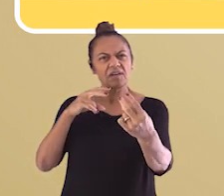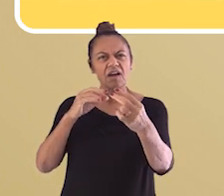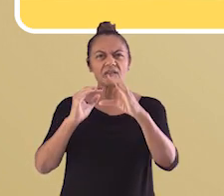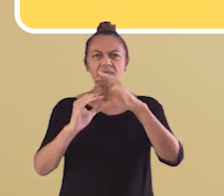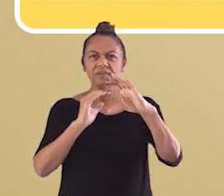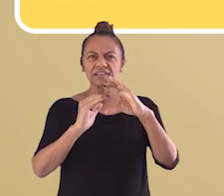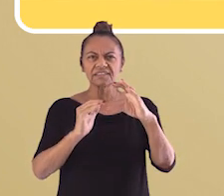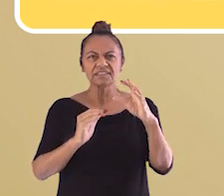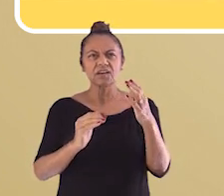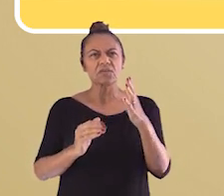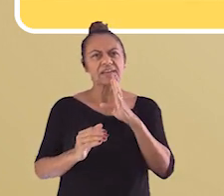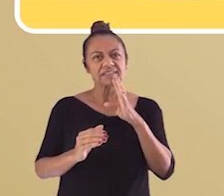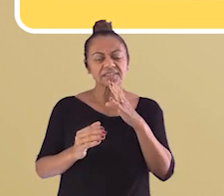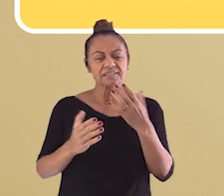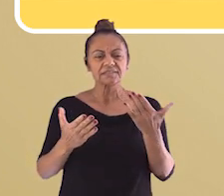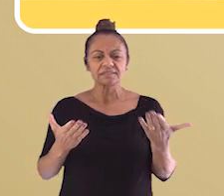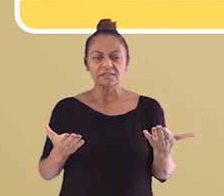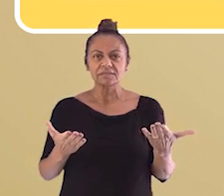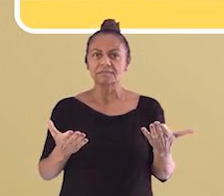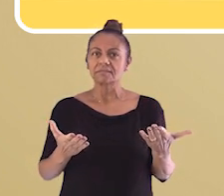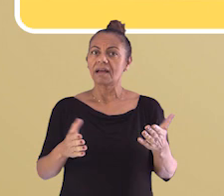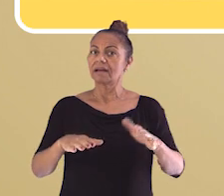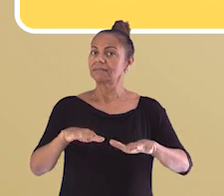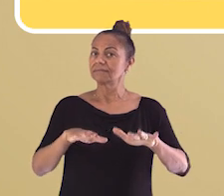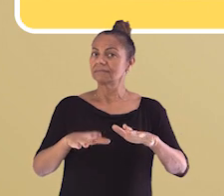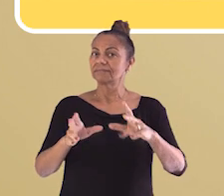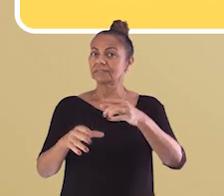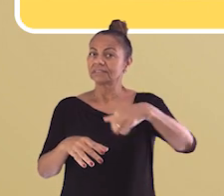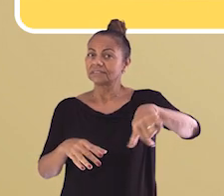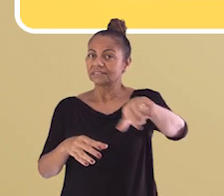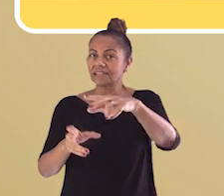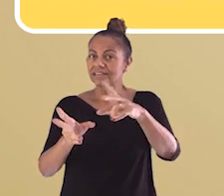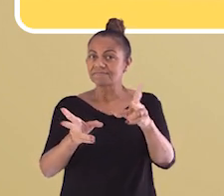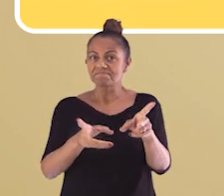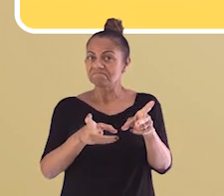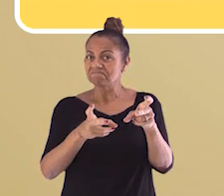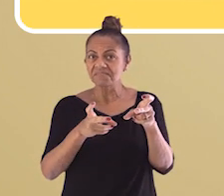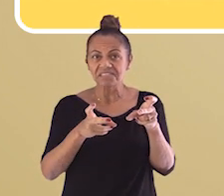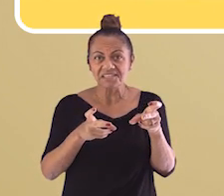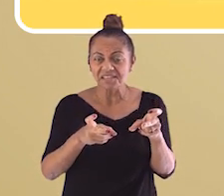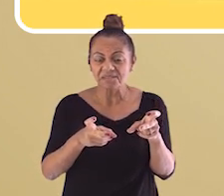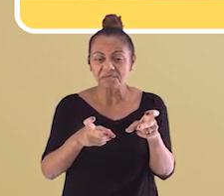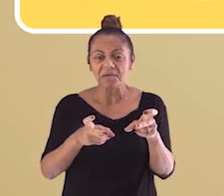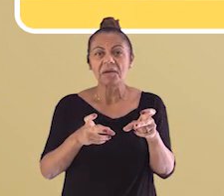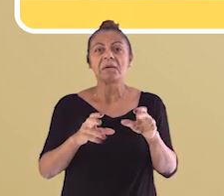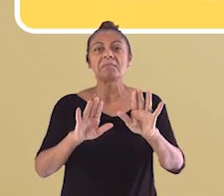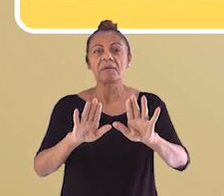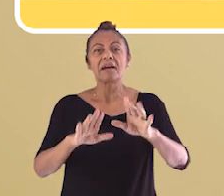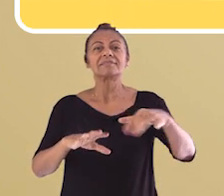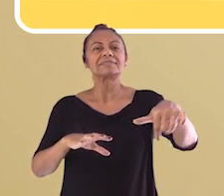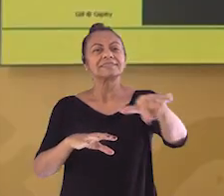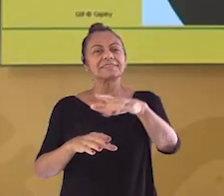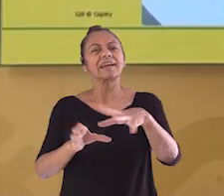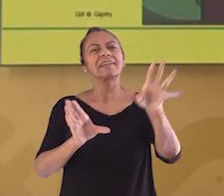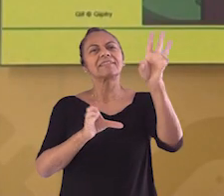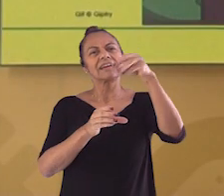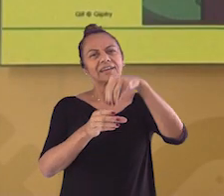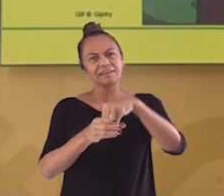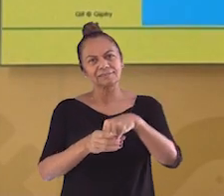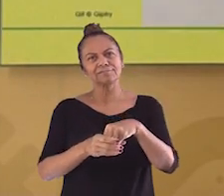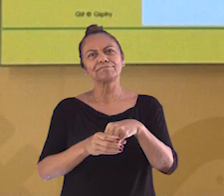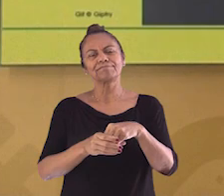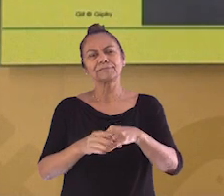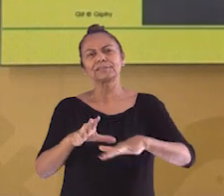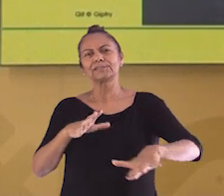mais que vocês não percebam, é muito provável que vocês estejam inseridos nesse meio digital. Eu